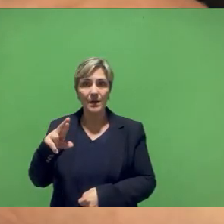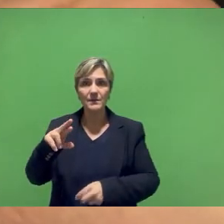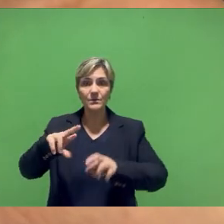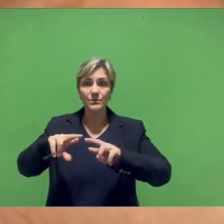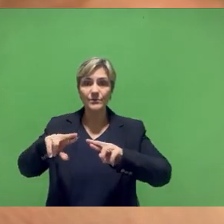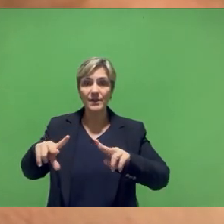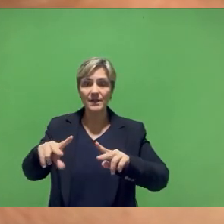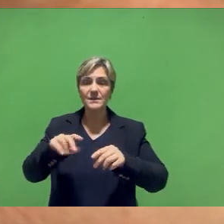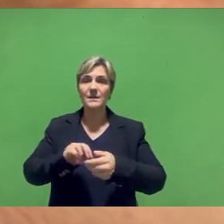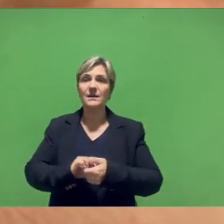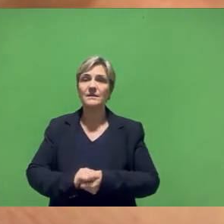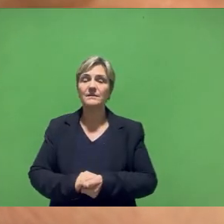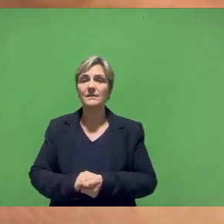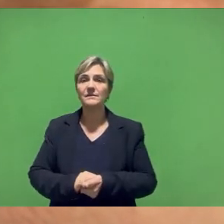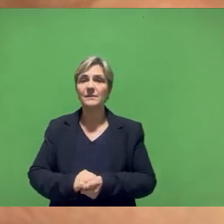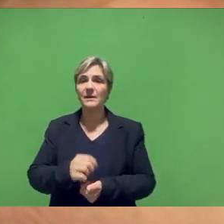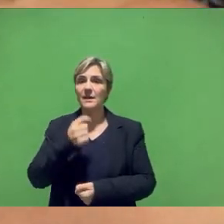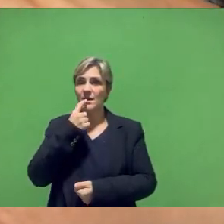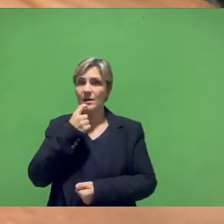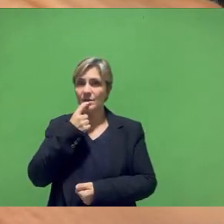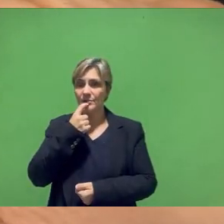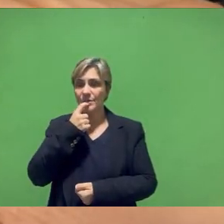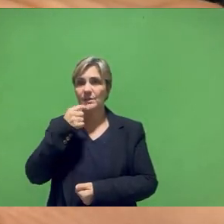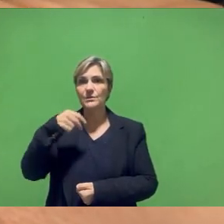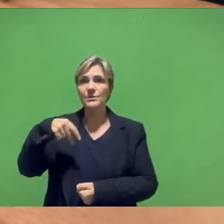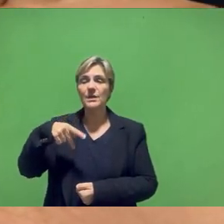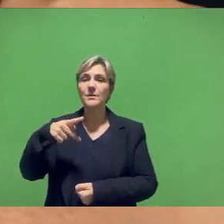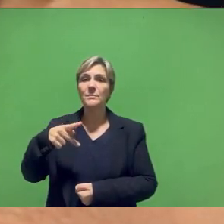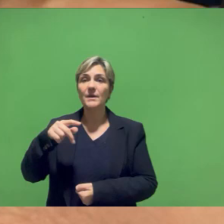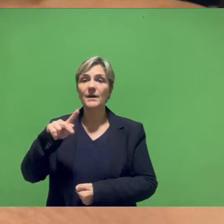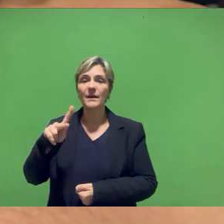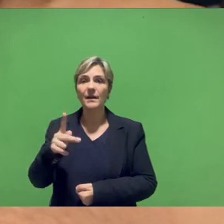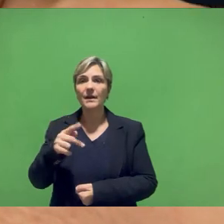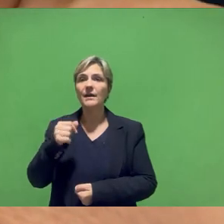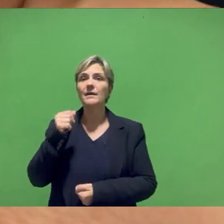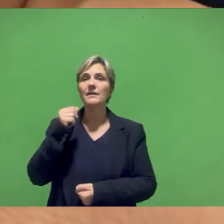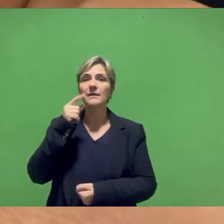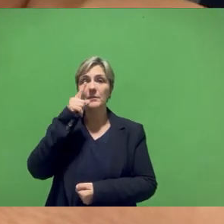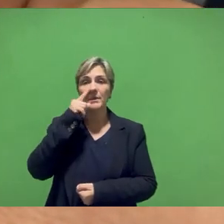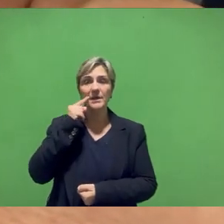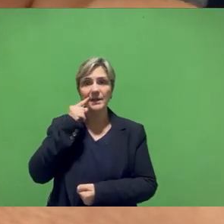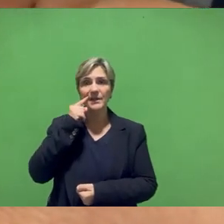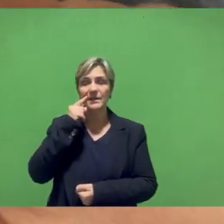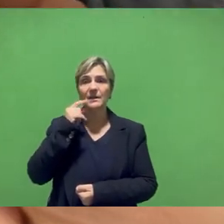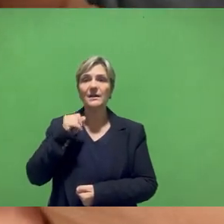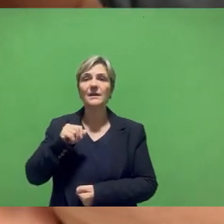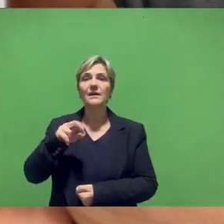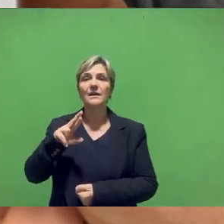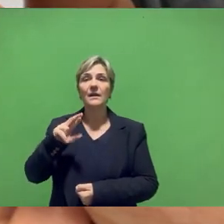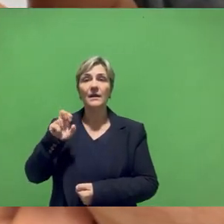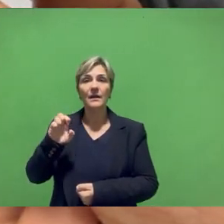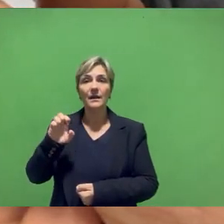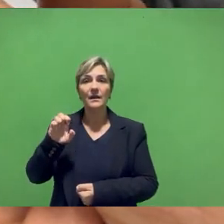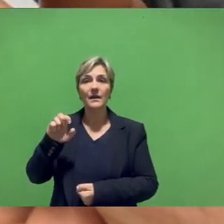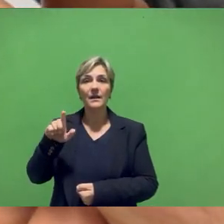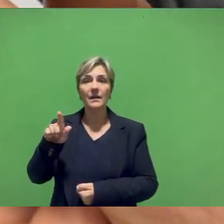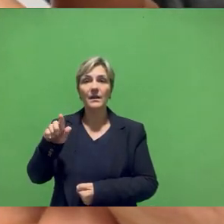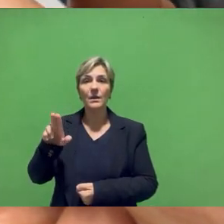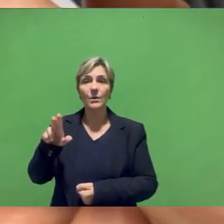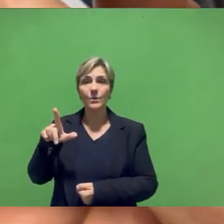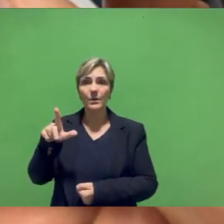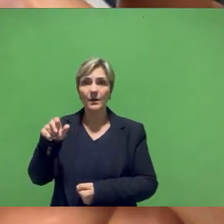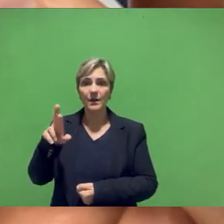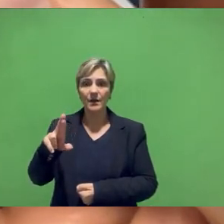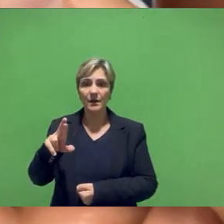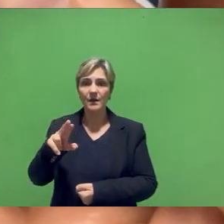vêm diferenciadas aqui, ó, verdinha a NPH, amarelinha a regular. Até tem dois traçados aqui, ó,